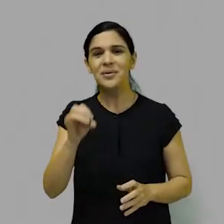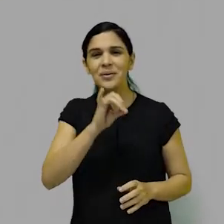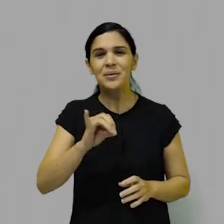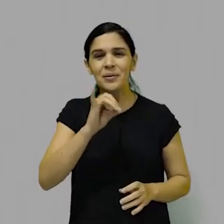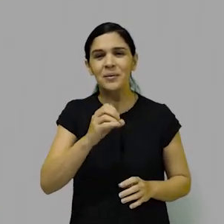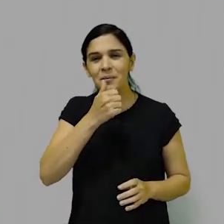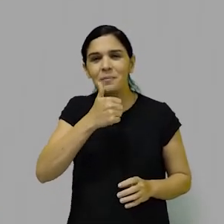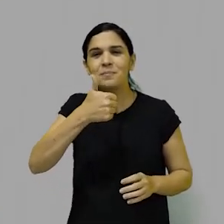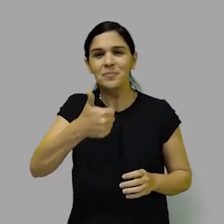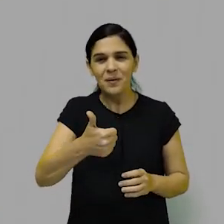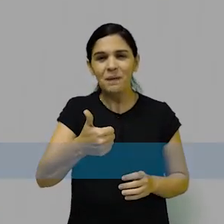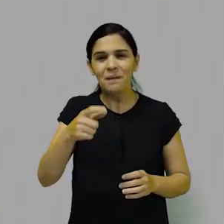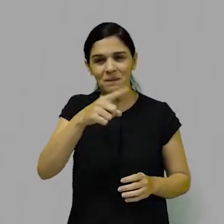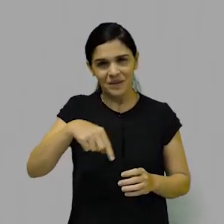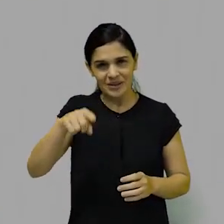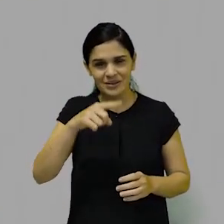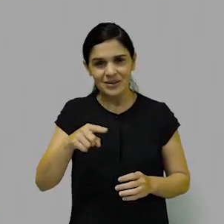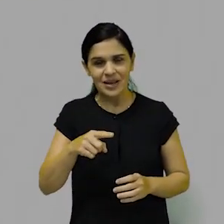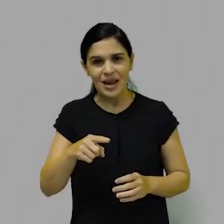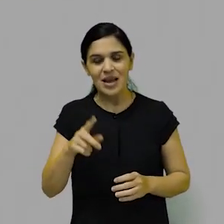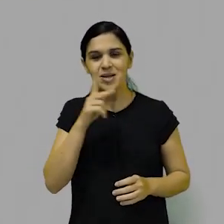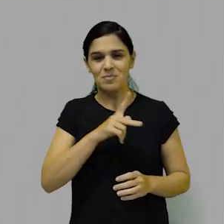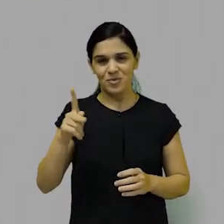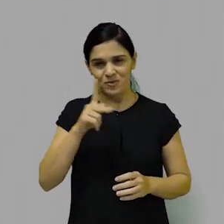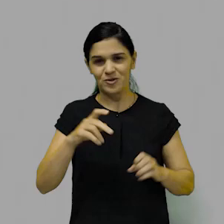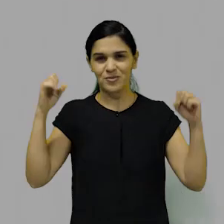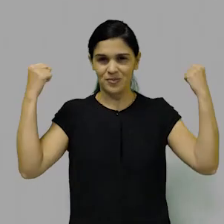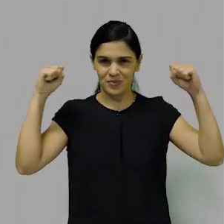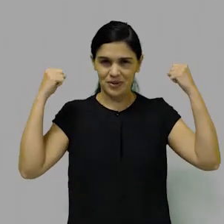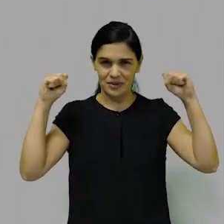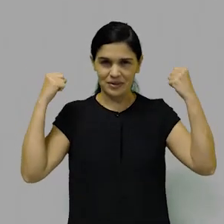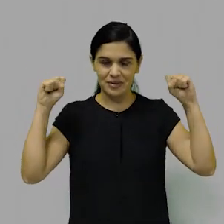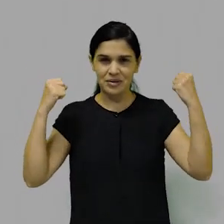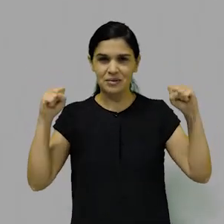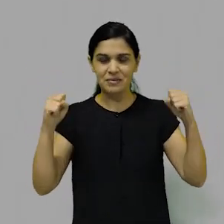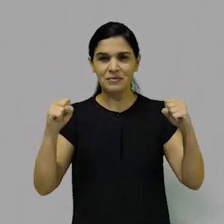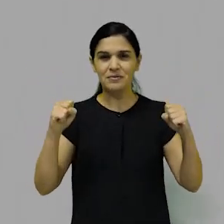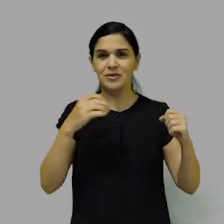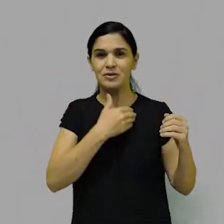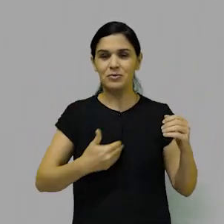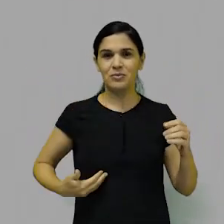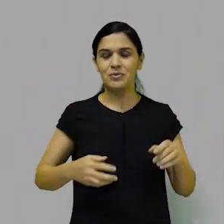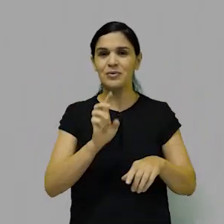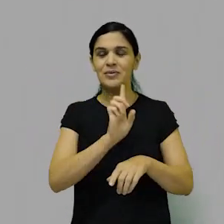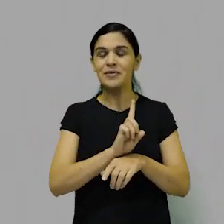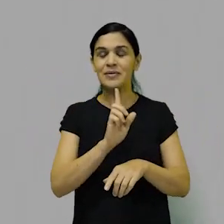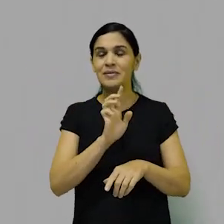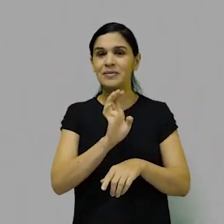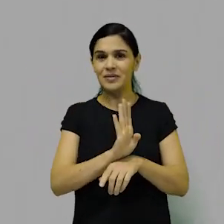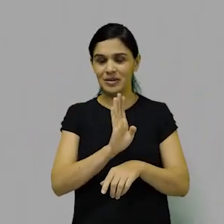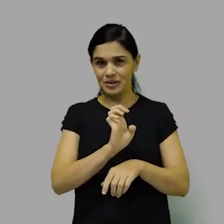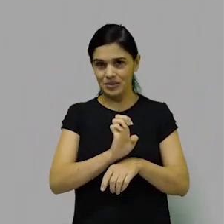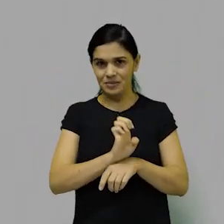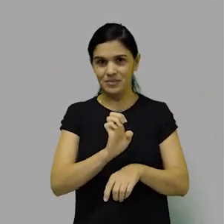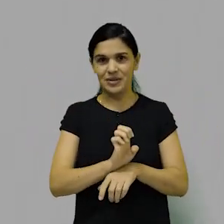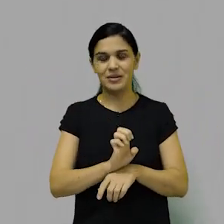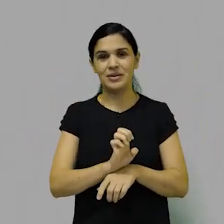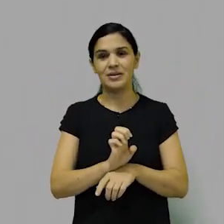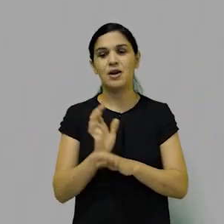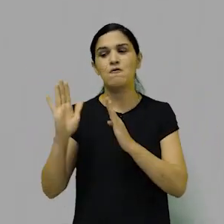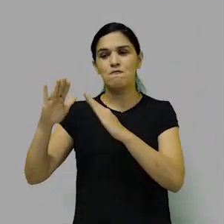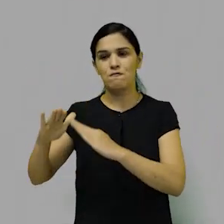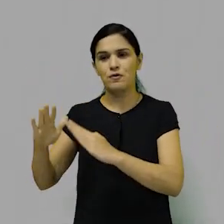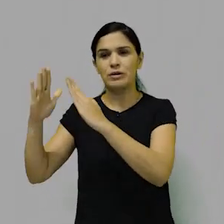Olá, galerinha, tudo bem com vocês? Sou Guilherme Campos, professor de Educação Física da Rede Estadual do Maranhão. E nessa aula de hoje, do nosso projeto Fique